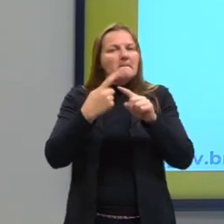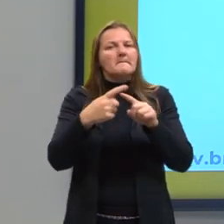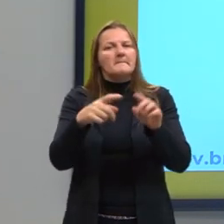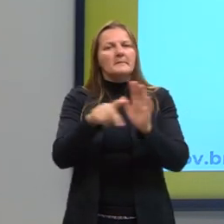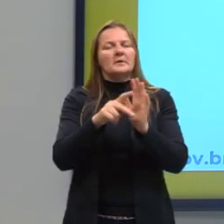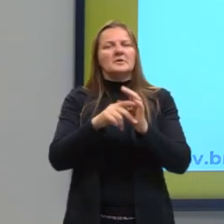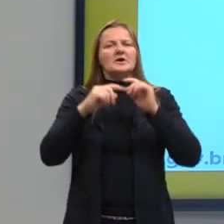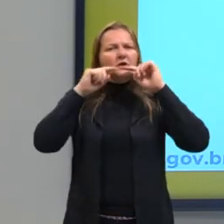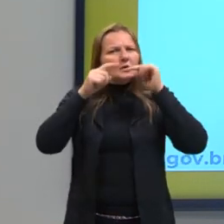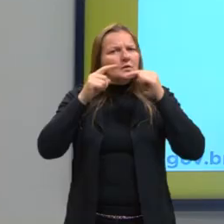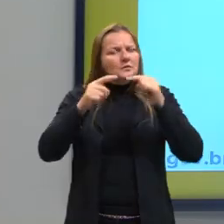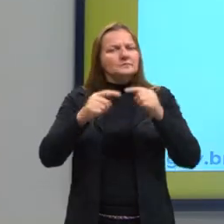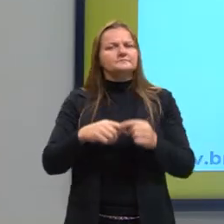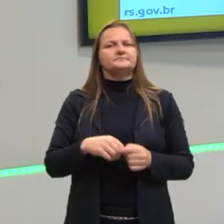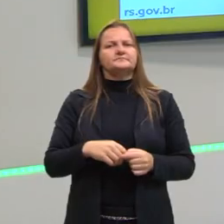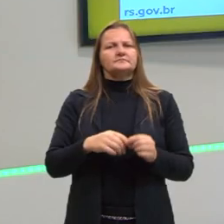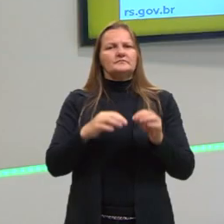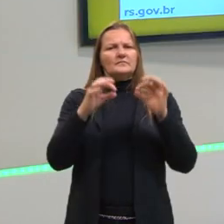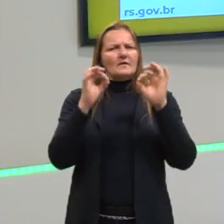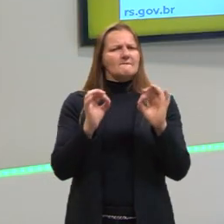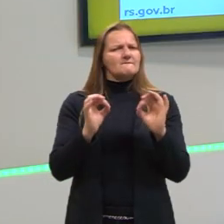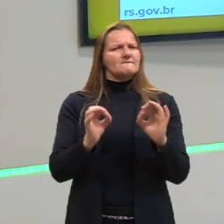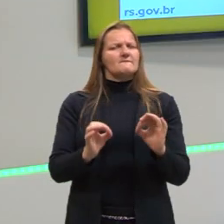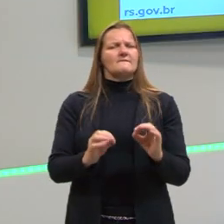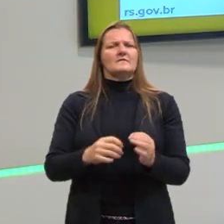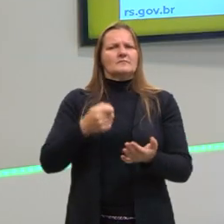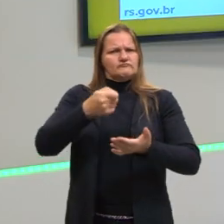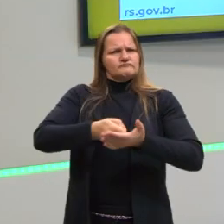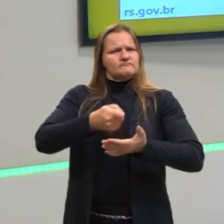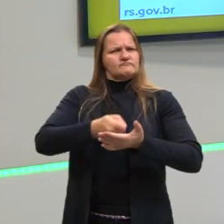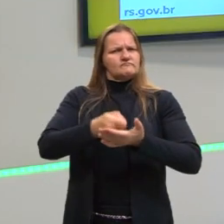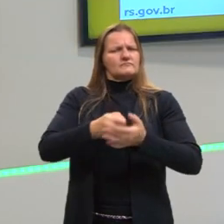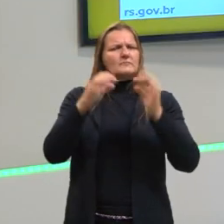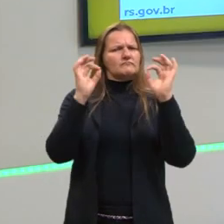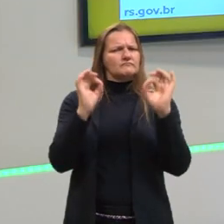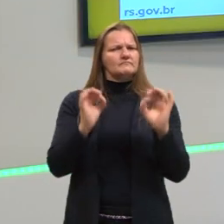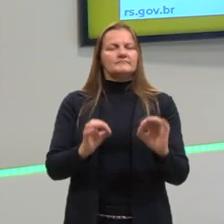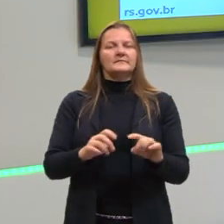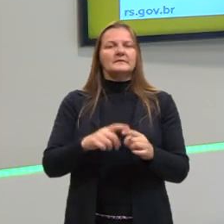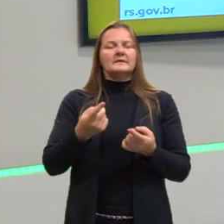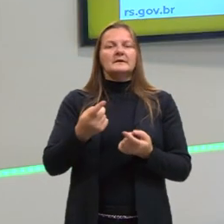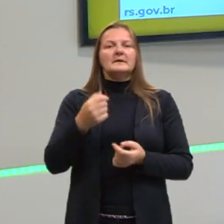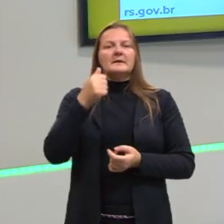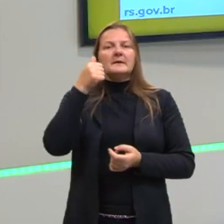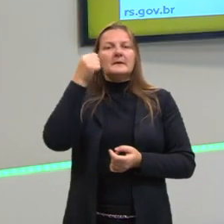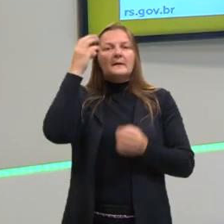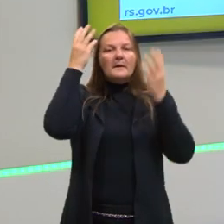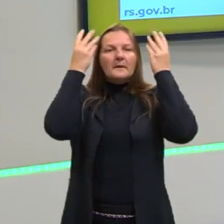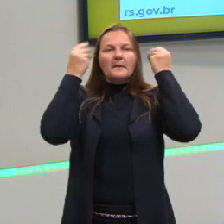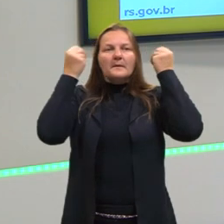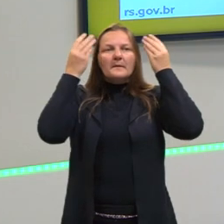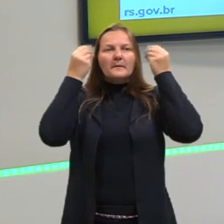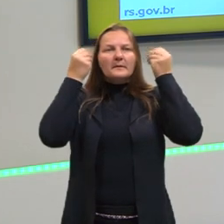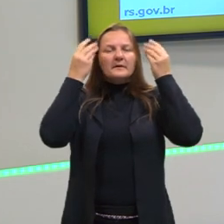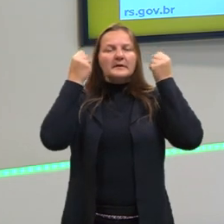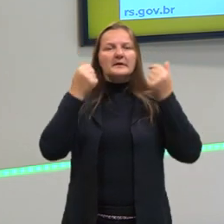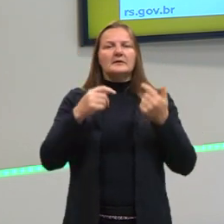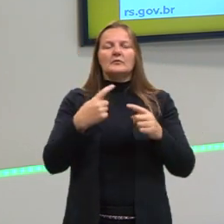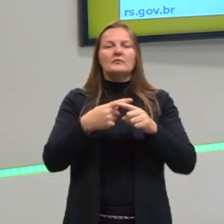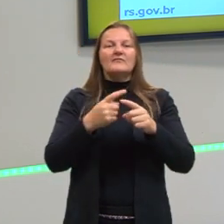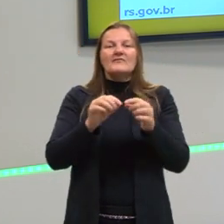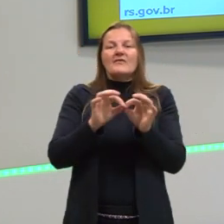ou Kant apresenta as ética formal um TV esse imperativo categórico mais o rei que vai criticar que fica muito longe da